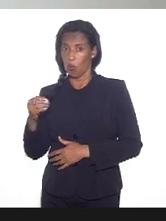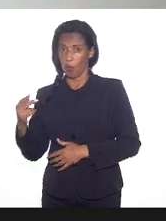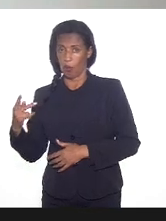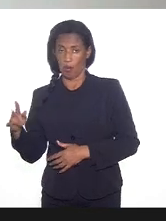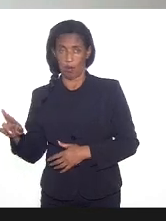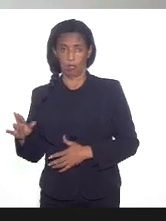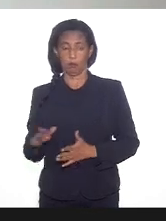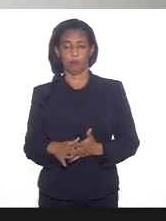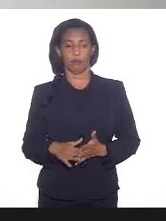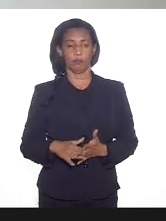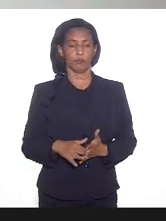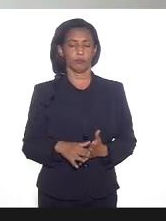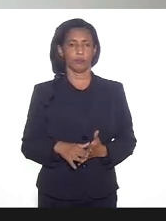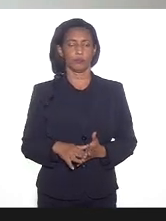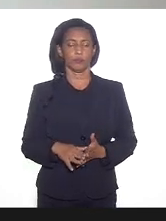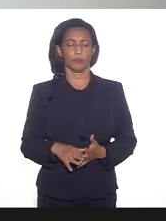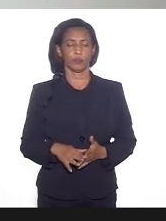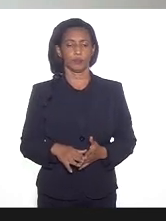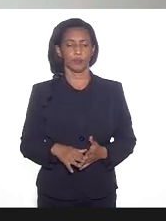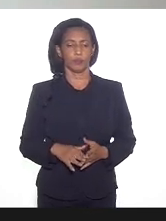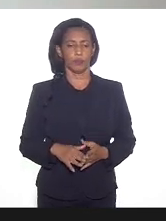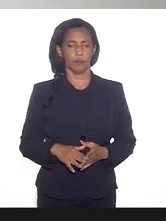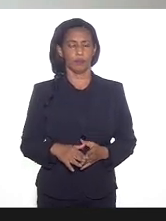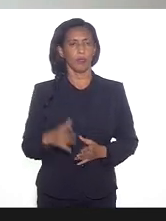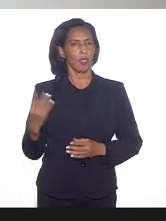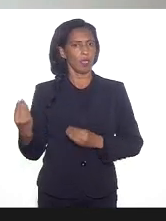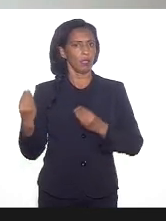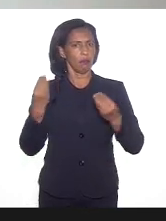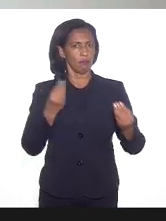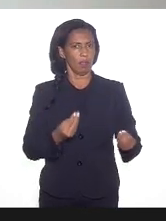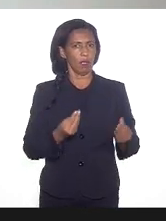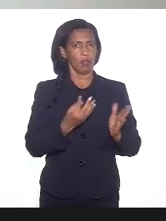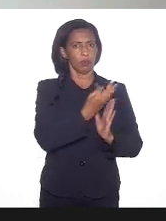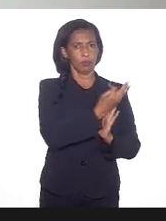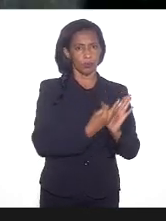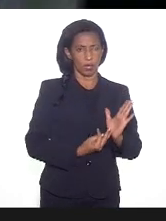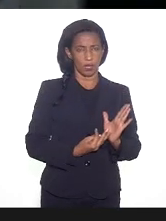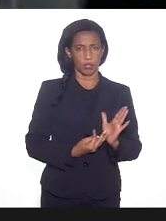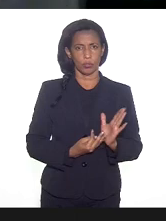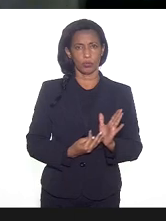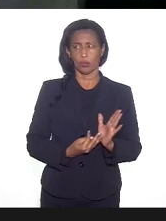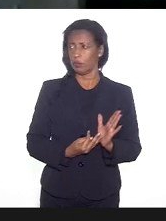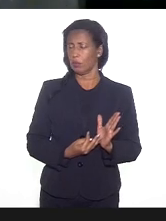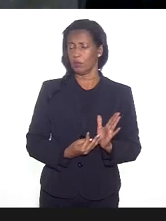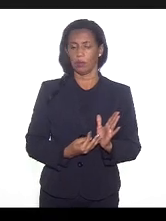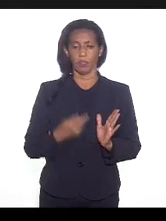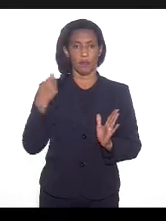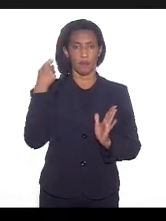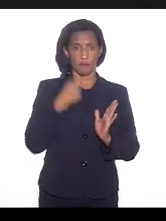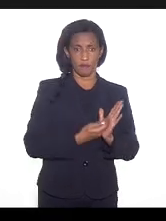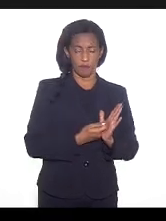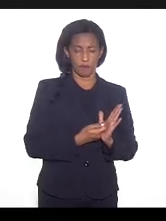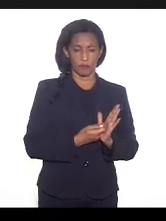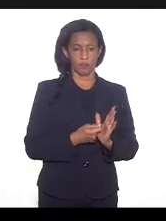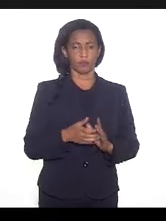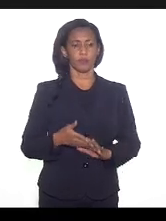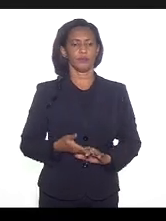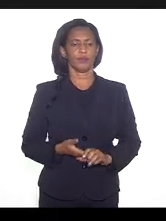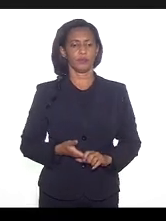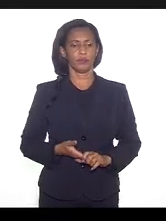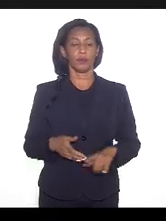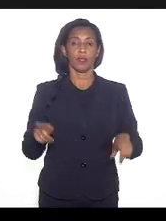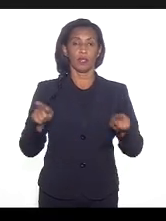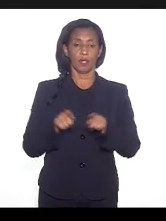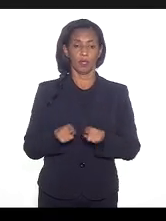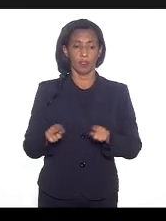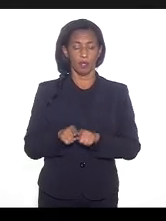patrimônio ativos. Ele sugere que a redação passe a ser fica incorporado, né? Também